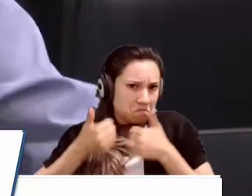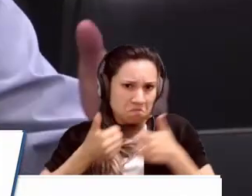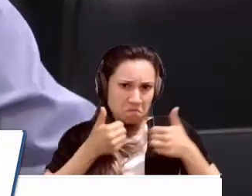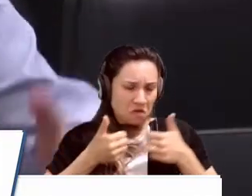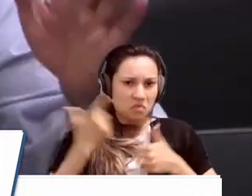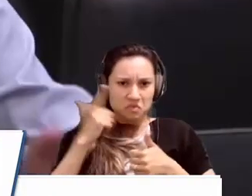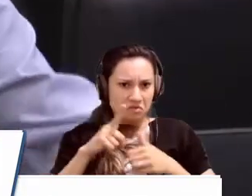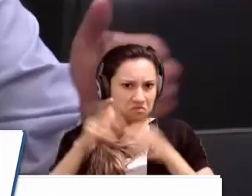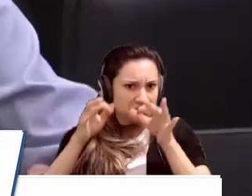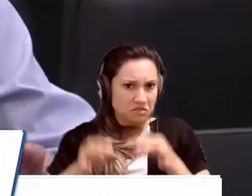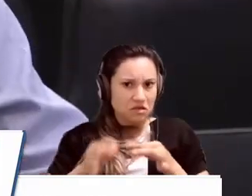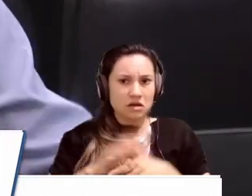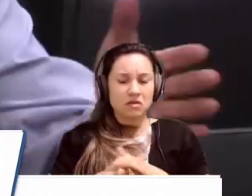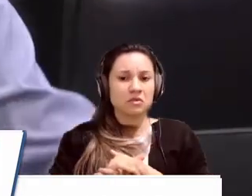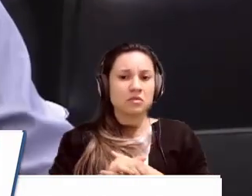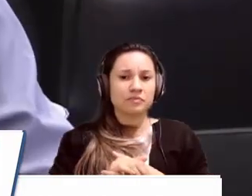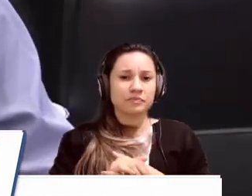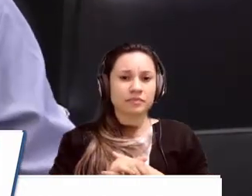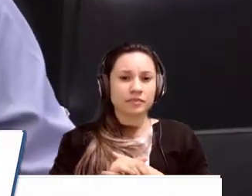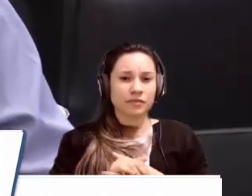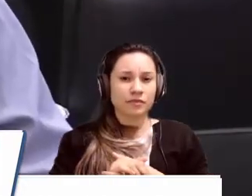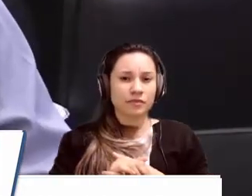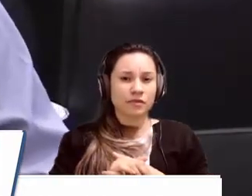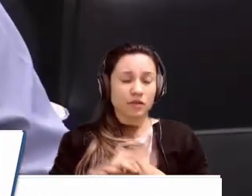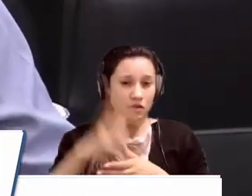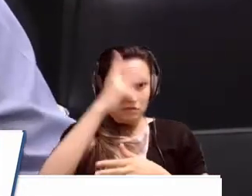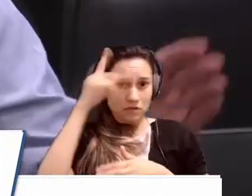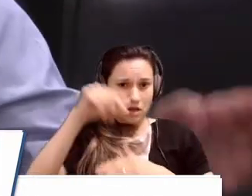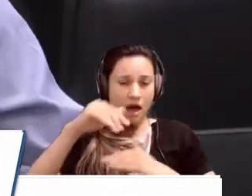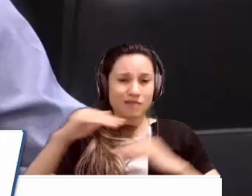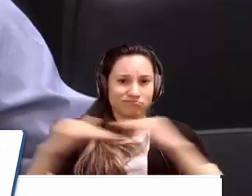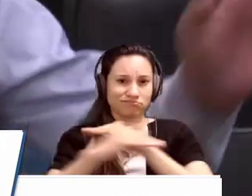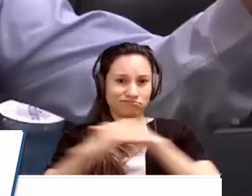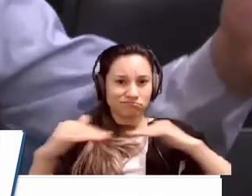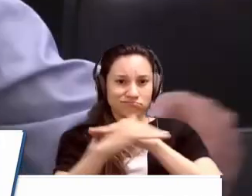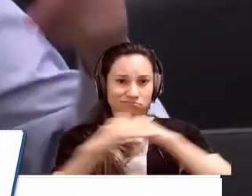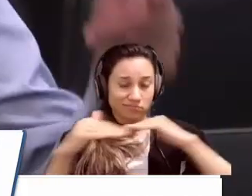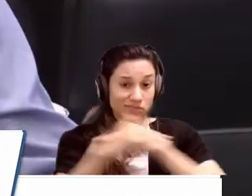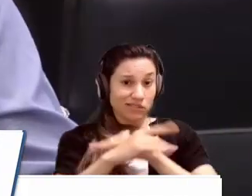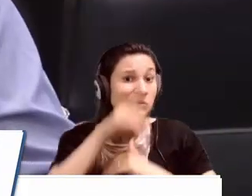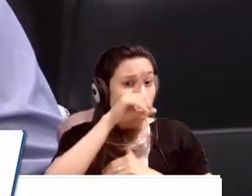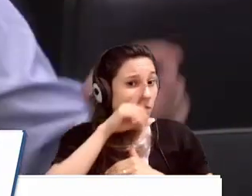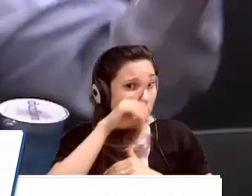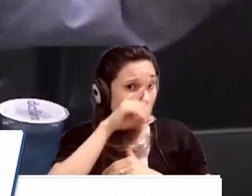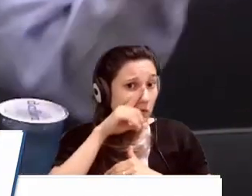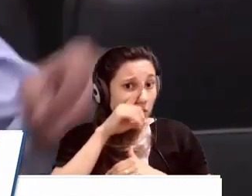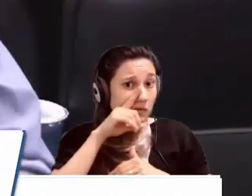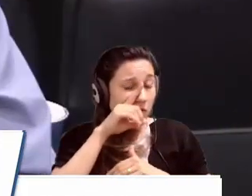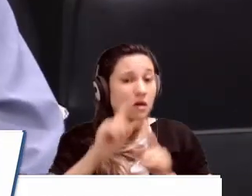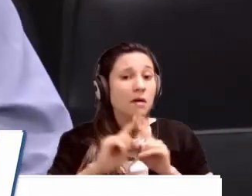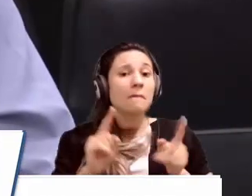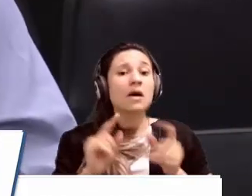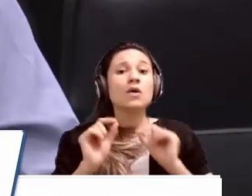que o povo ficava transitando na avenida, né, que é perigoso. E o outro que dava para